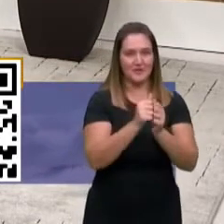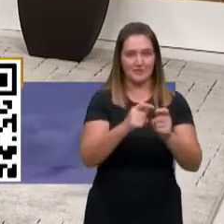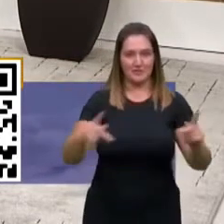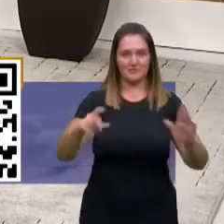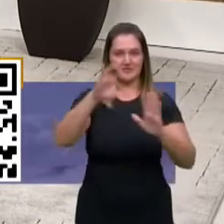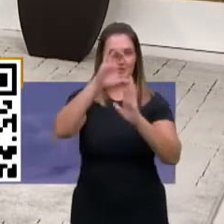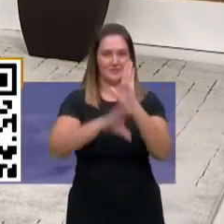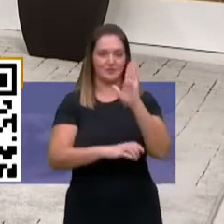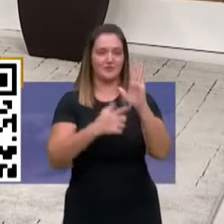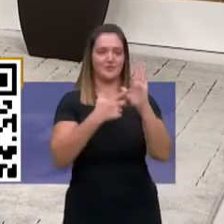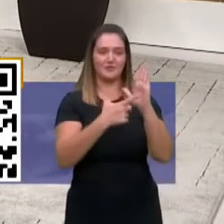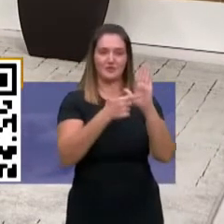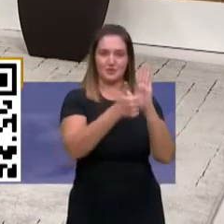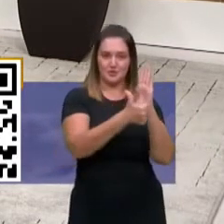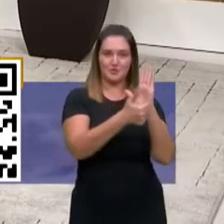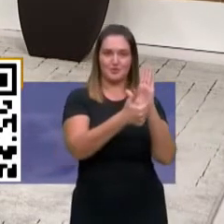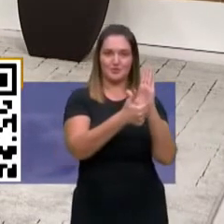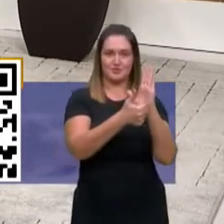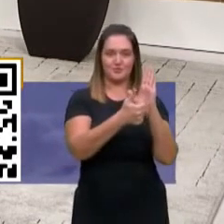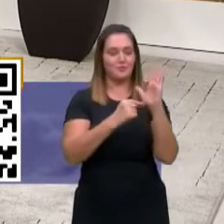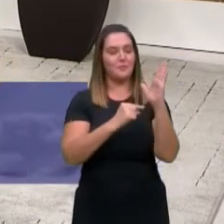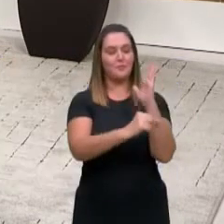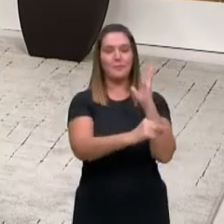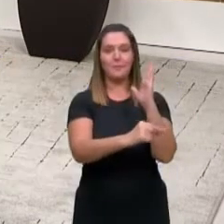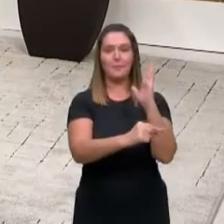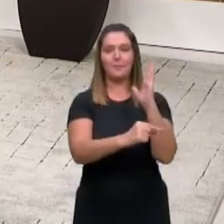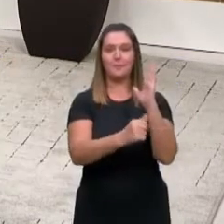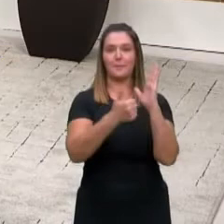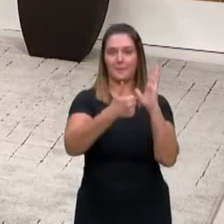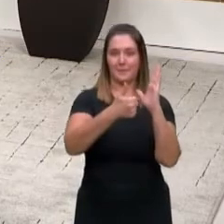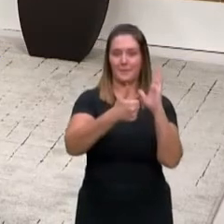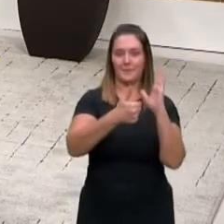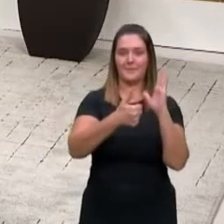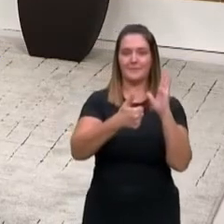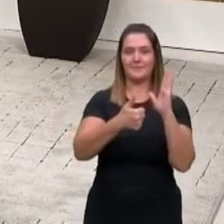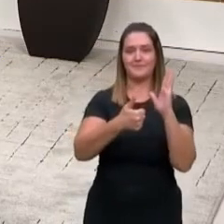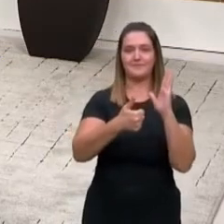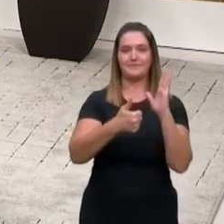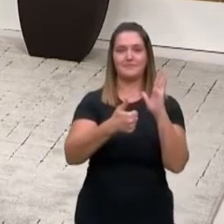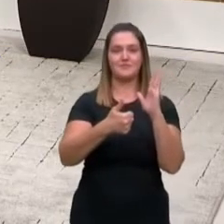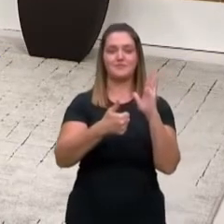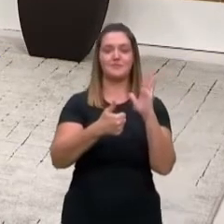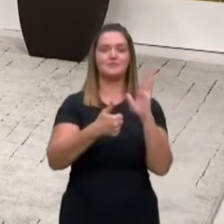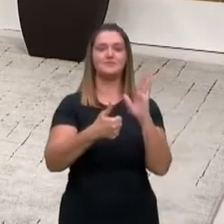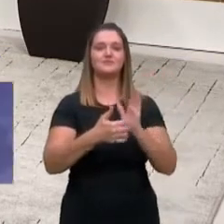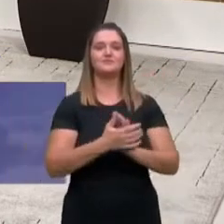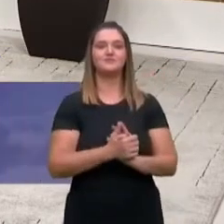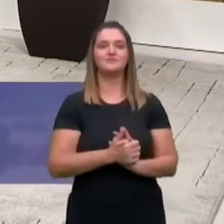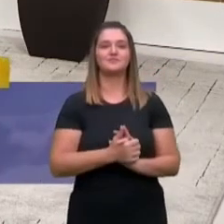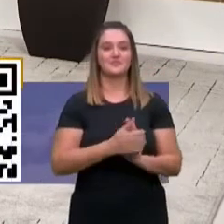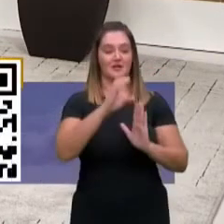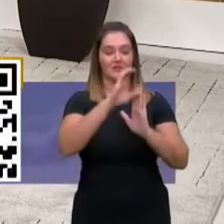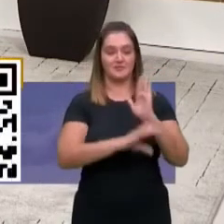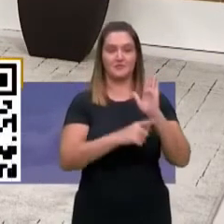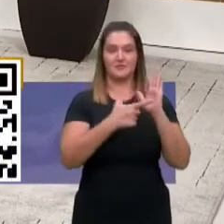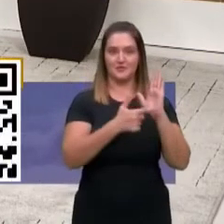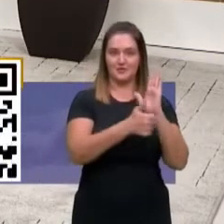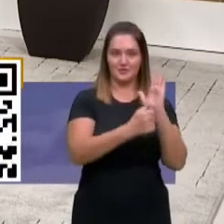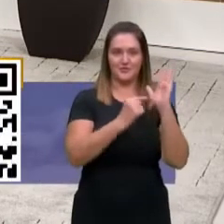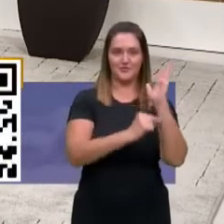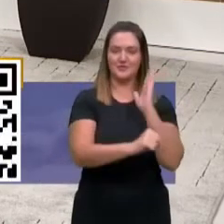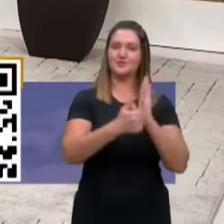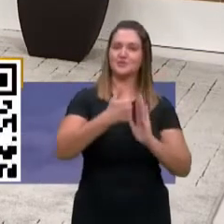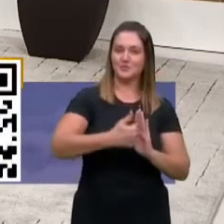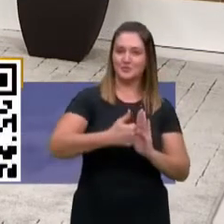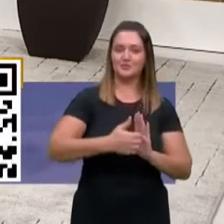Apocalipse capítulo 21, versículo número 1. Opa, vamos direto aqui para Apocalipse 21,